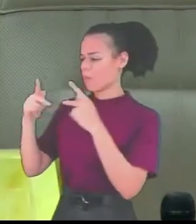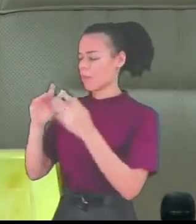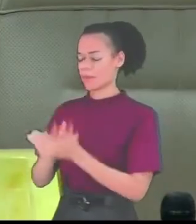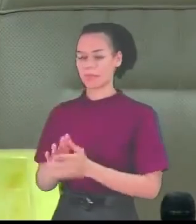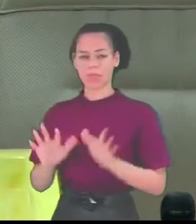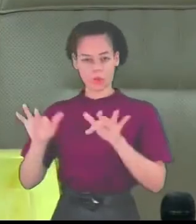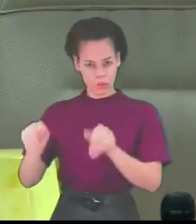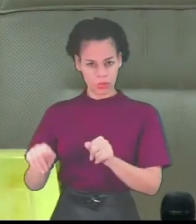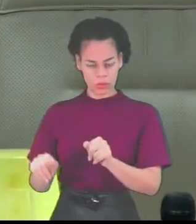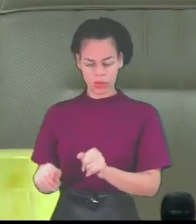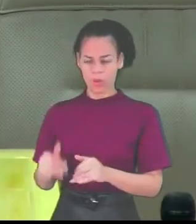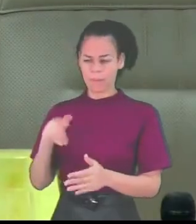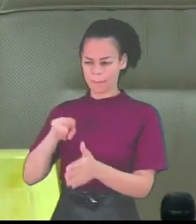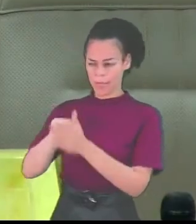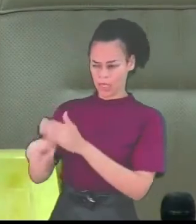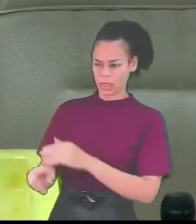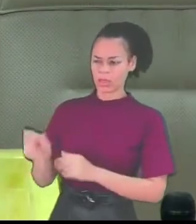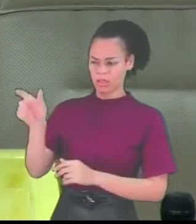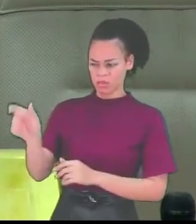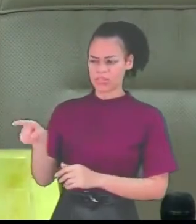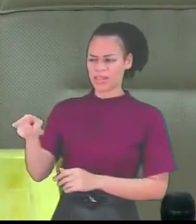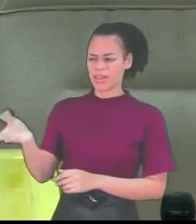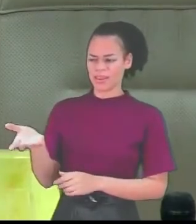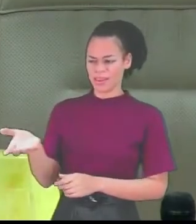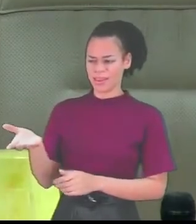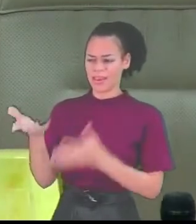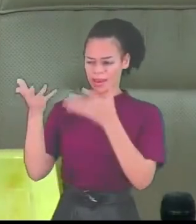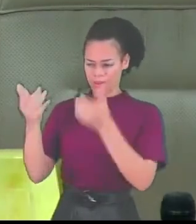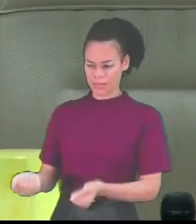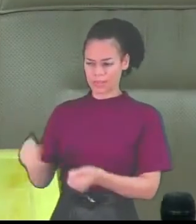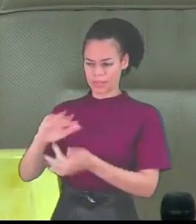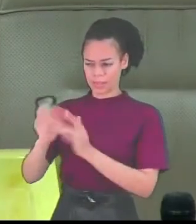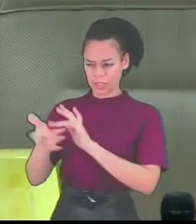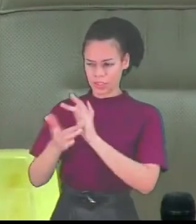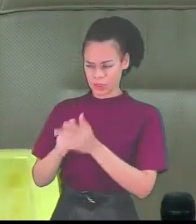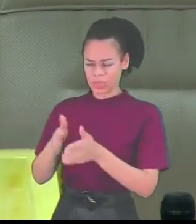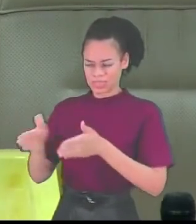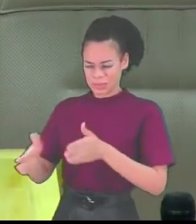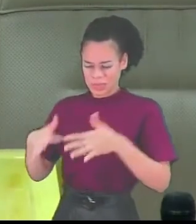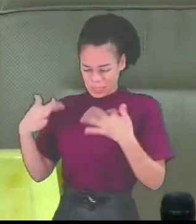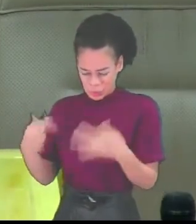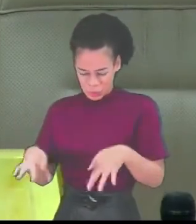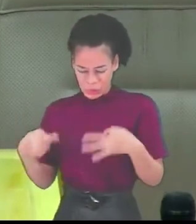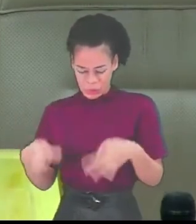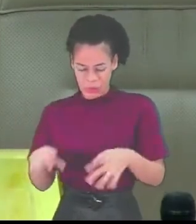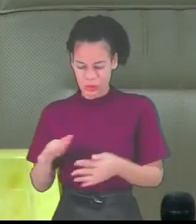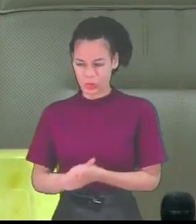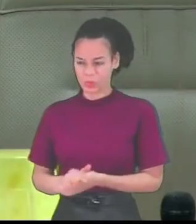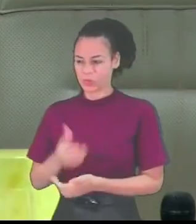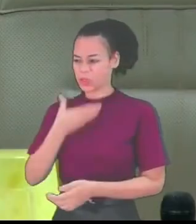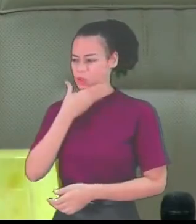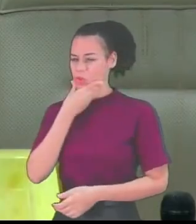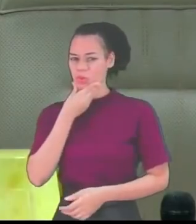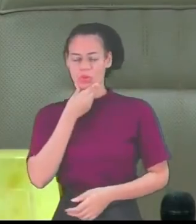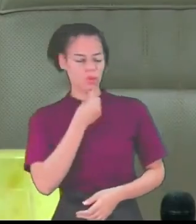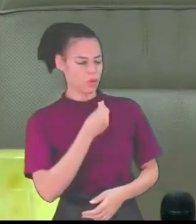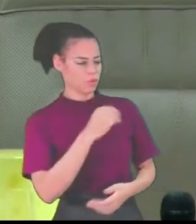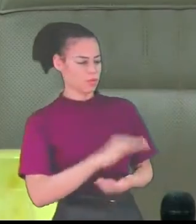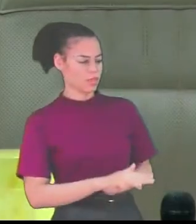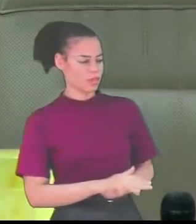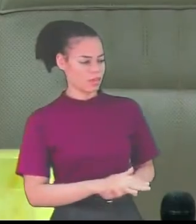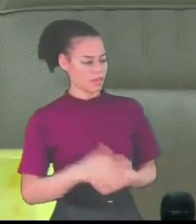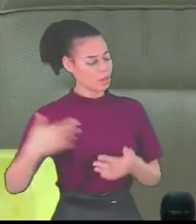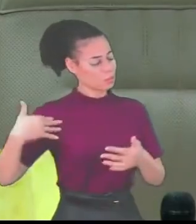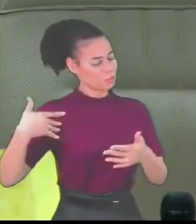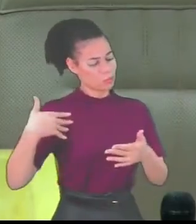quer aceitar a Cristo como salvador da sua vida nesta hora tão agonizante ele disse passei a minha